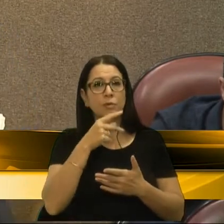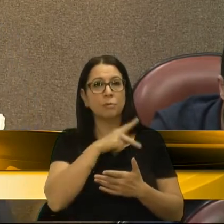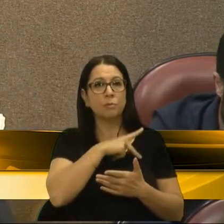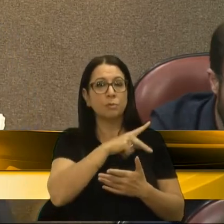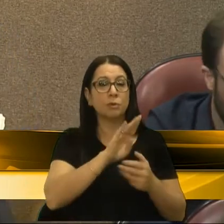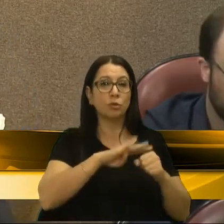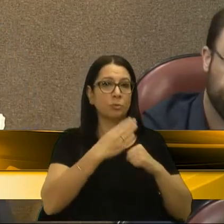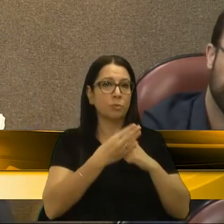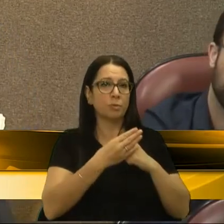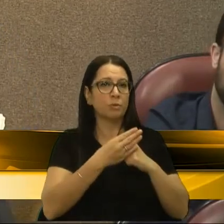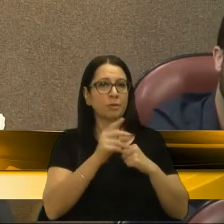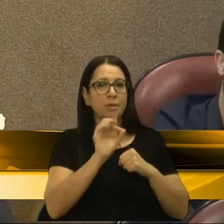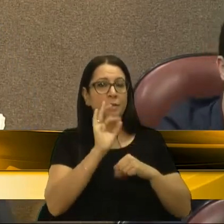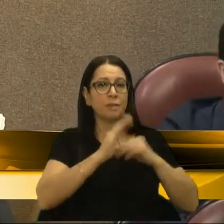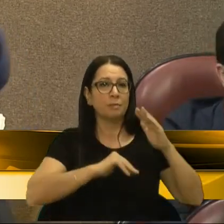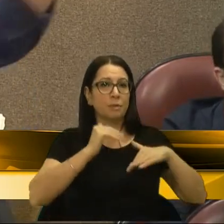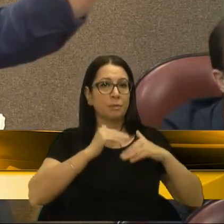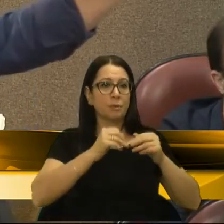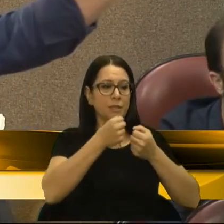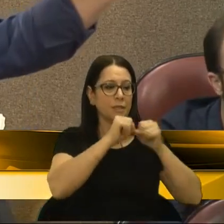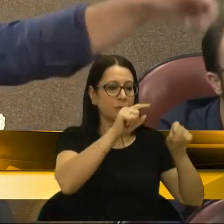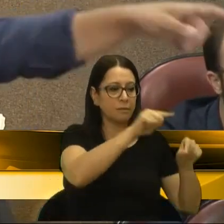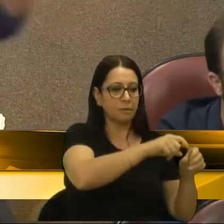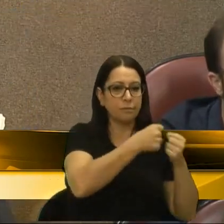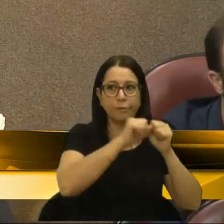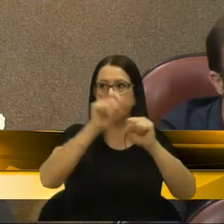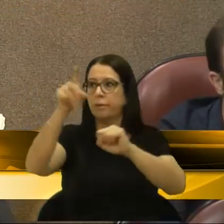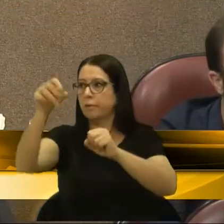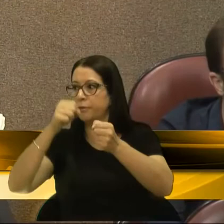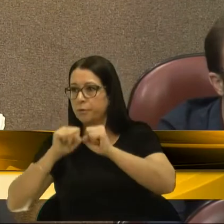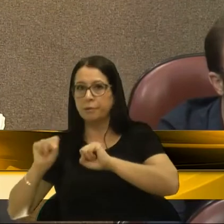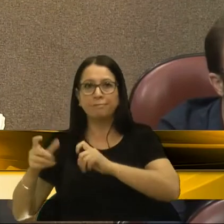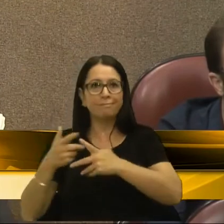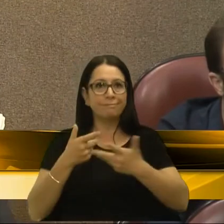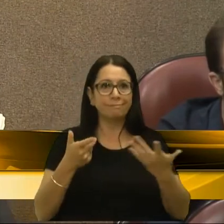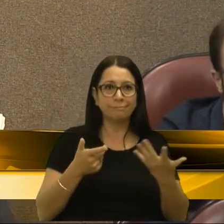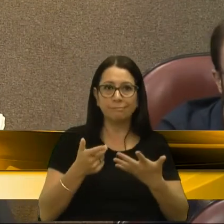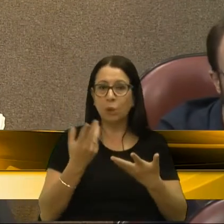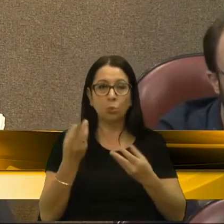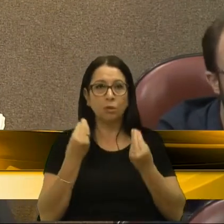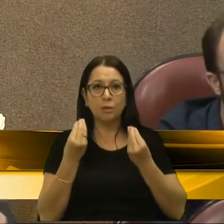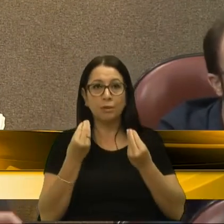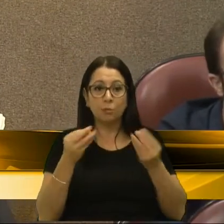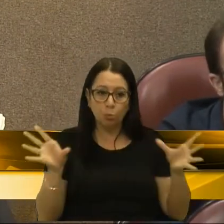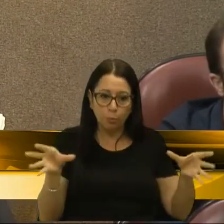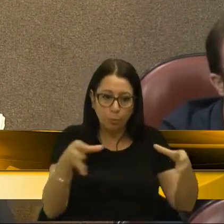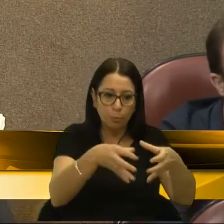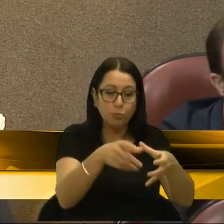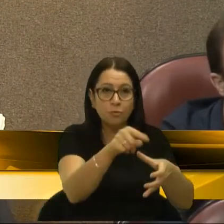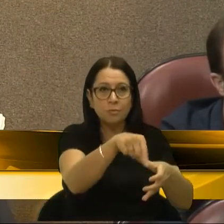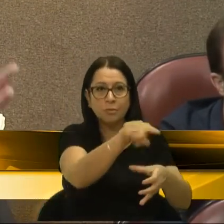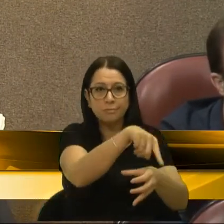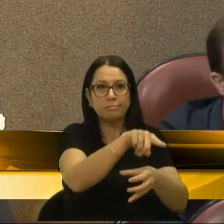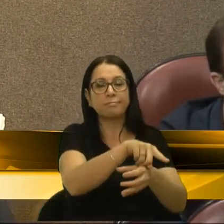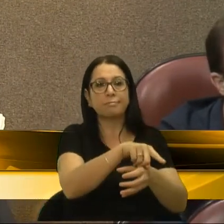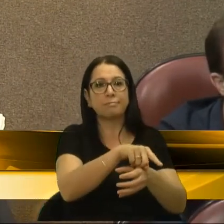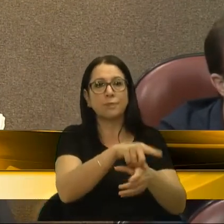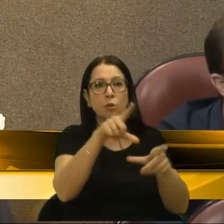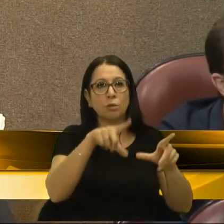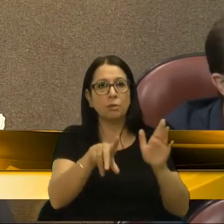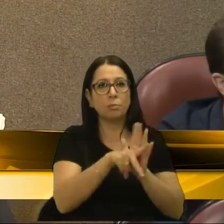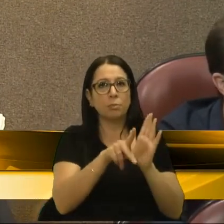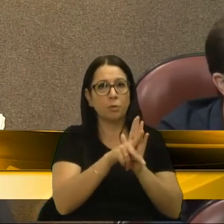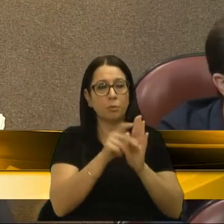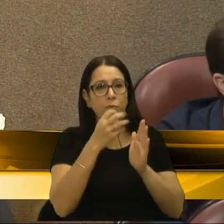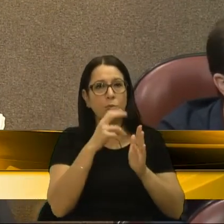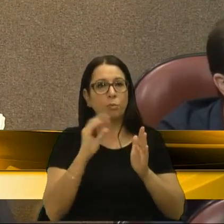bairro, não é nada prático, porque uma secretaria é de um lado, outra de outro, enfim. Então, dá para otimizar os recursos, ainda tem um local próprio que vai